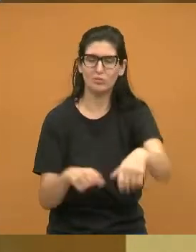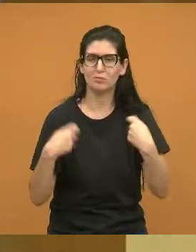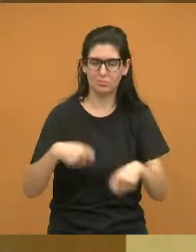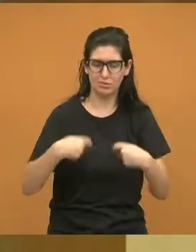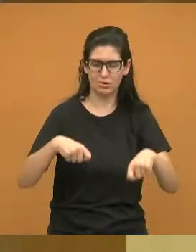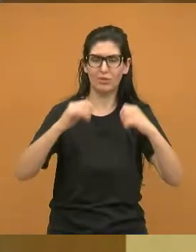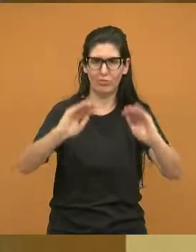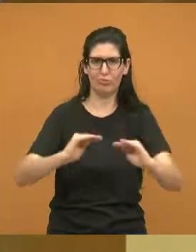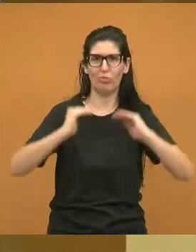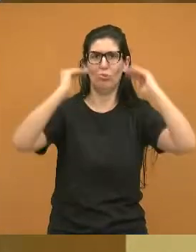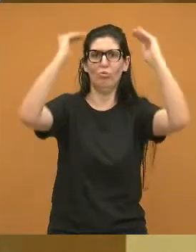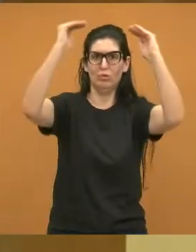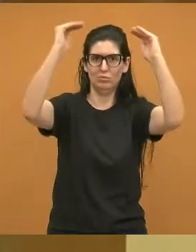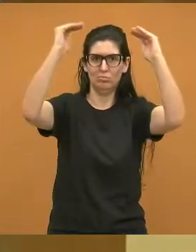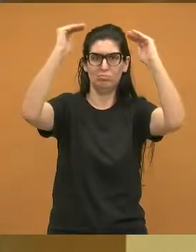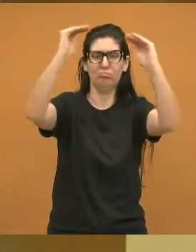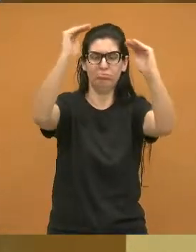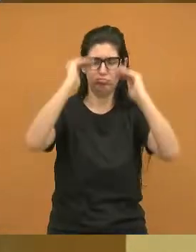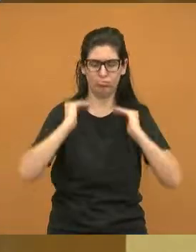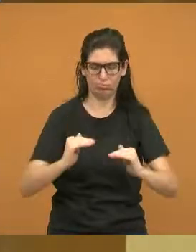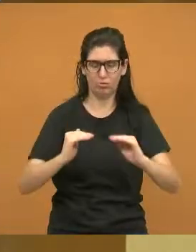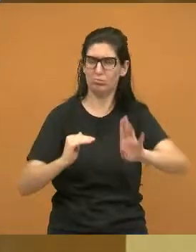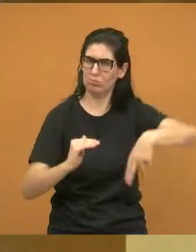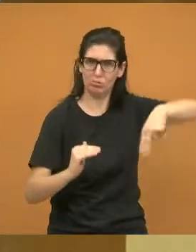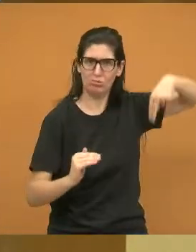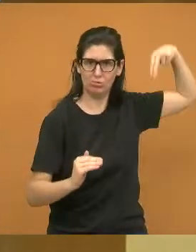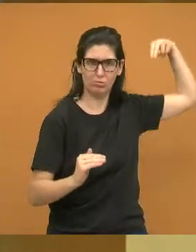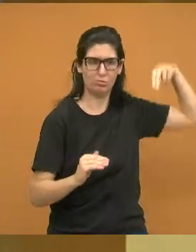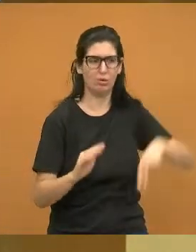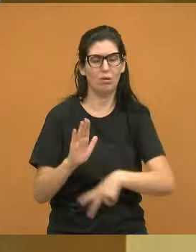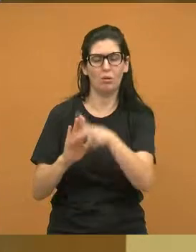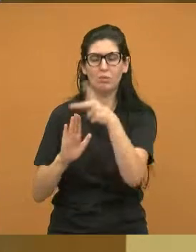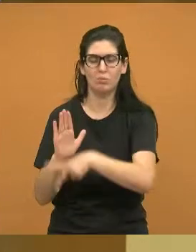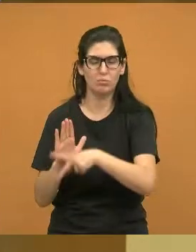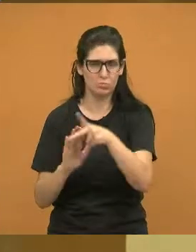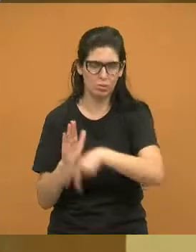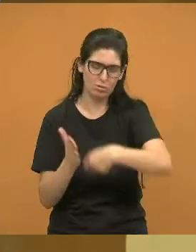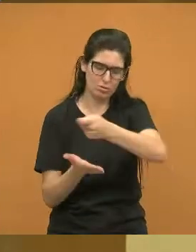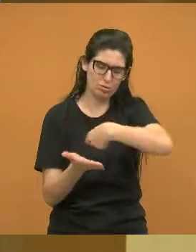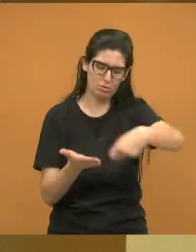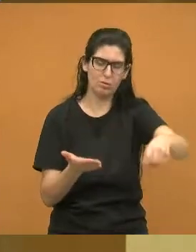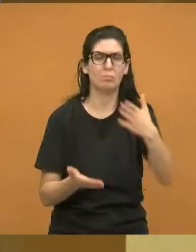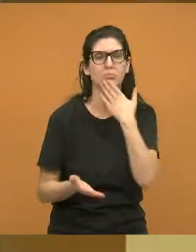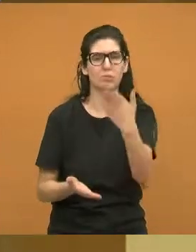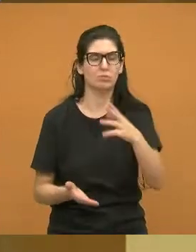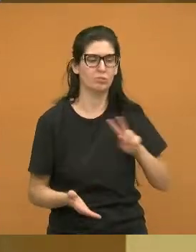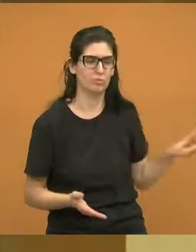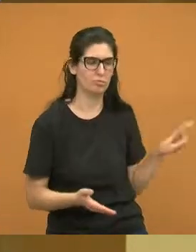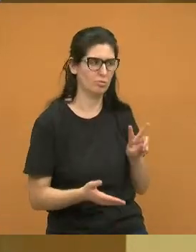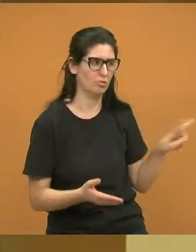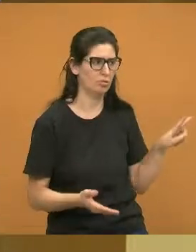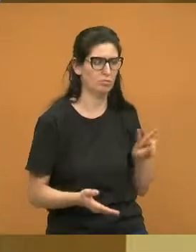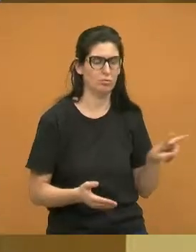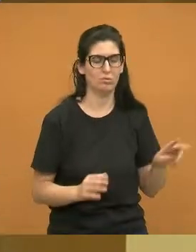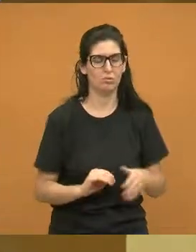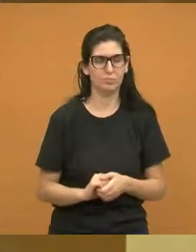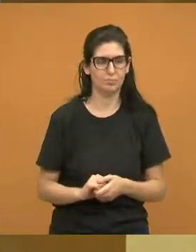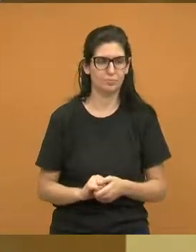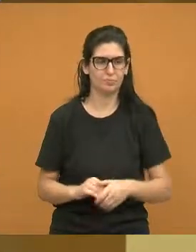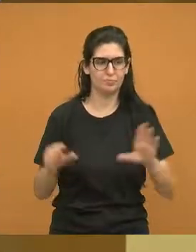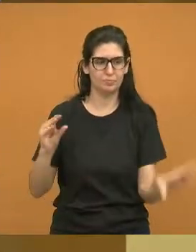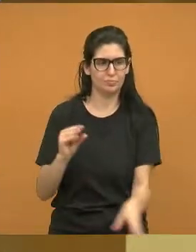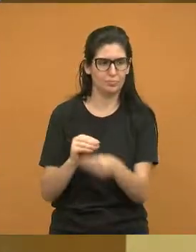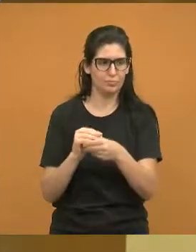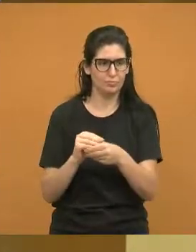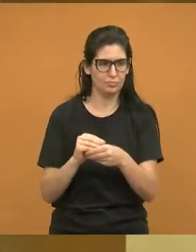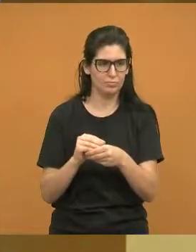por conta disso que eu apresentei esse projeto, e peço também aos nobres vereadores e vereadoras, que tem uma emenda